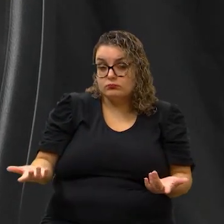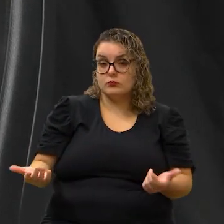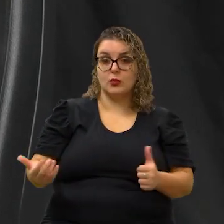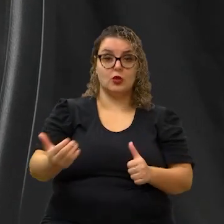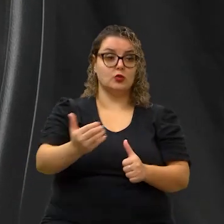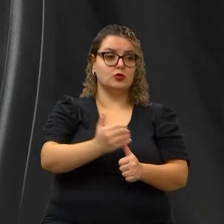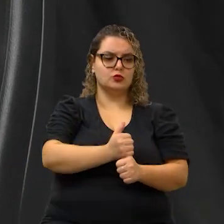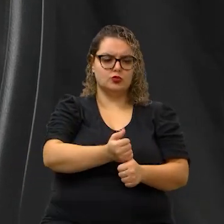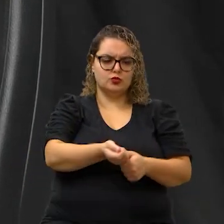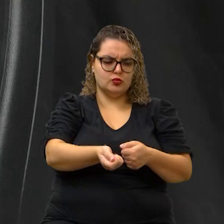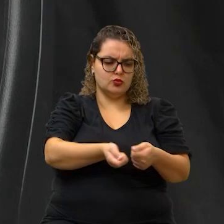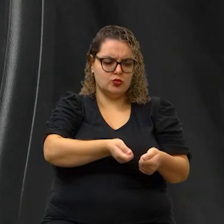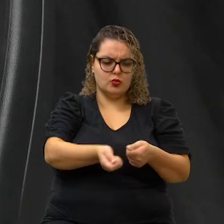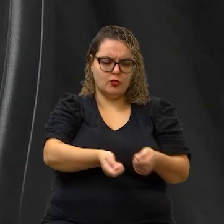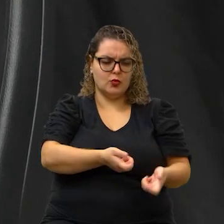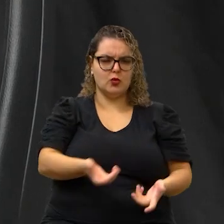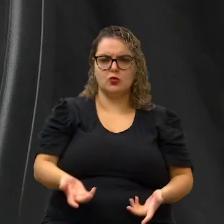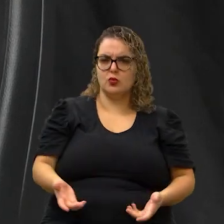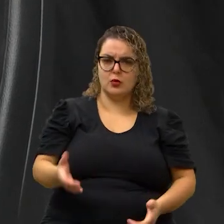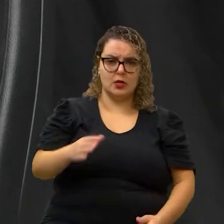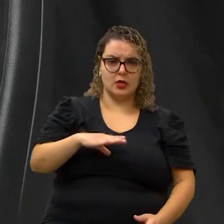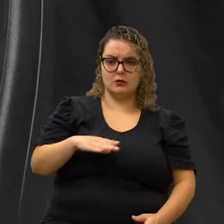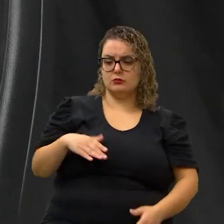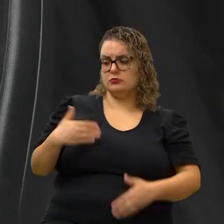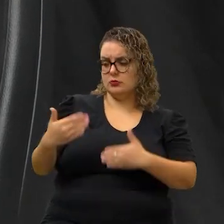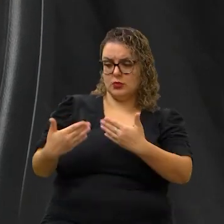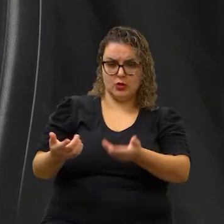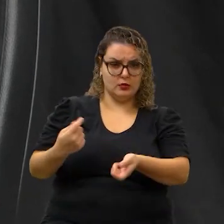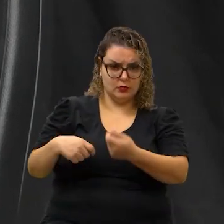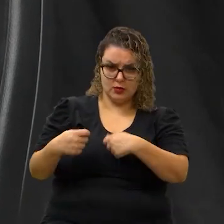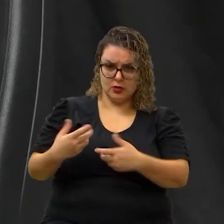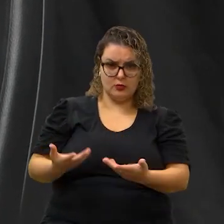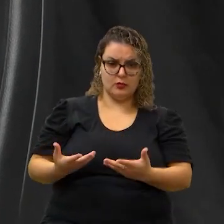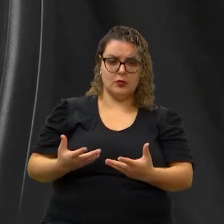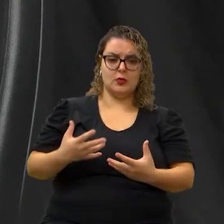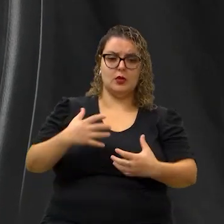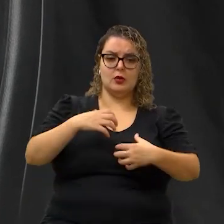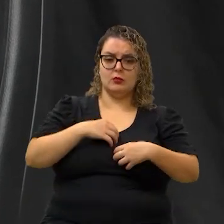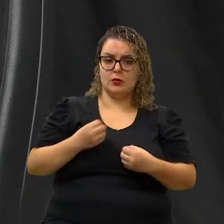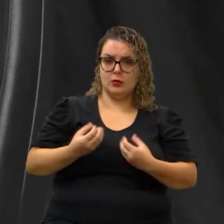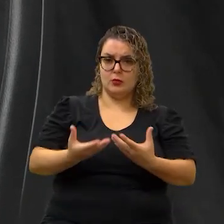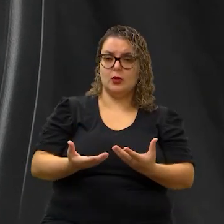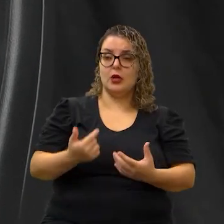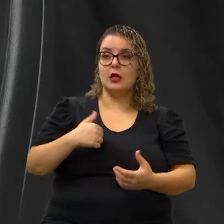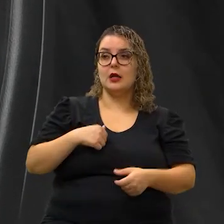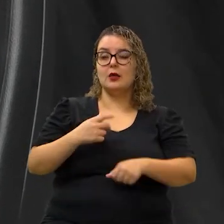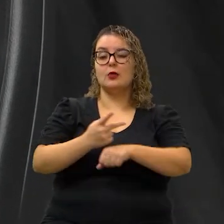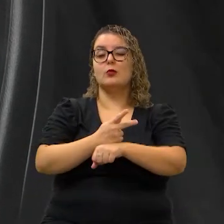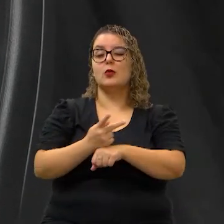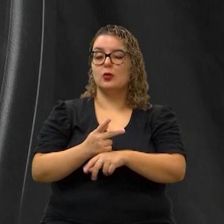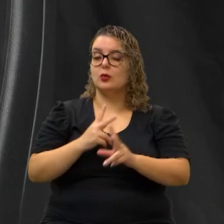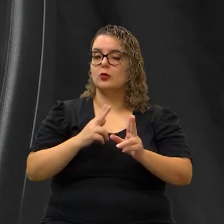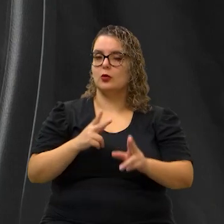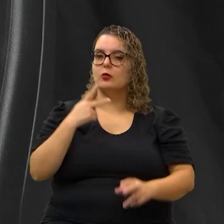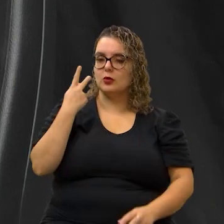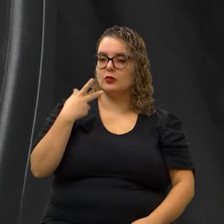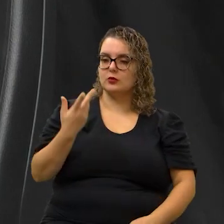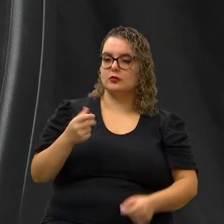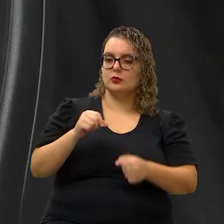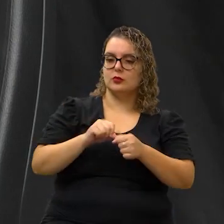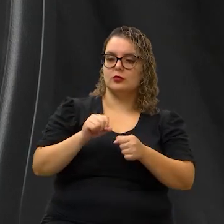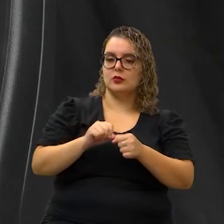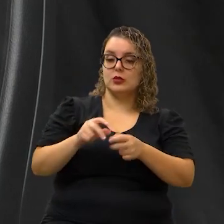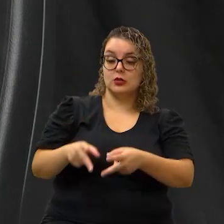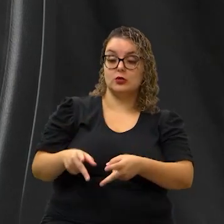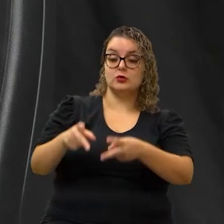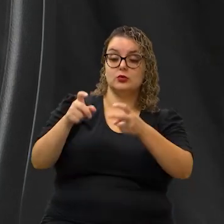quem dominou a cidade, quem dirige a cidade, como ela se expressa. Tá. Eu procuro, como